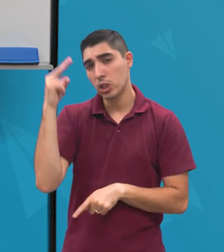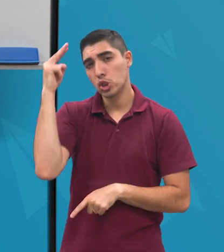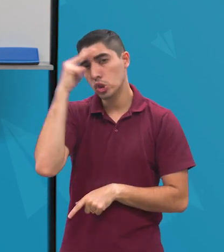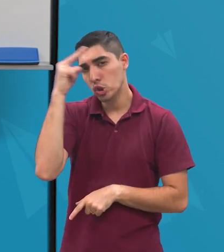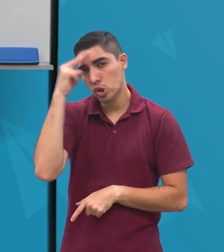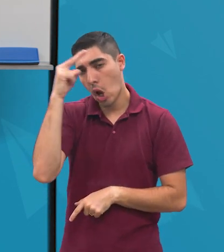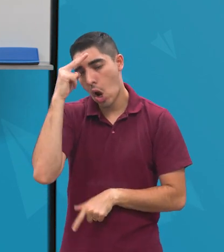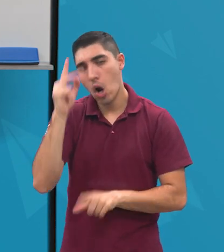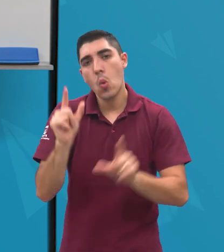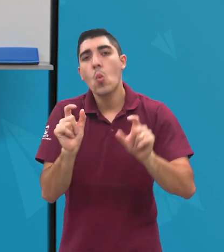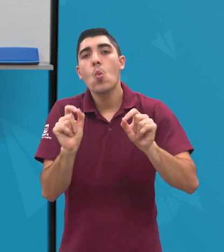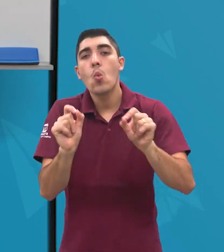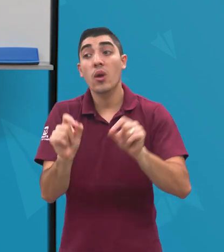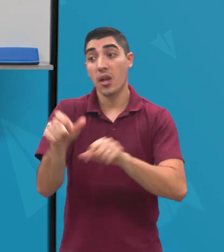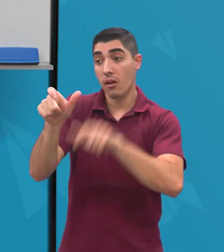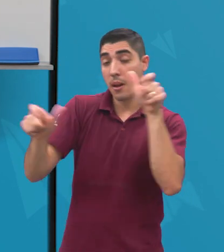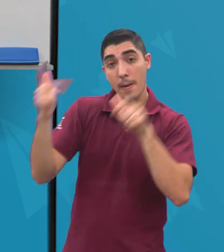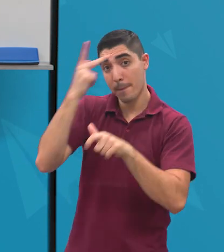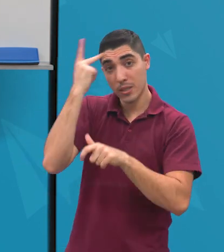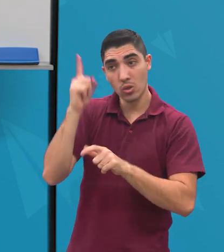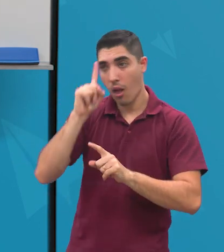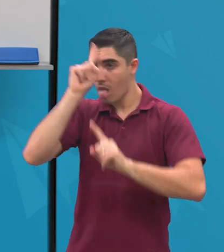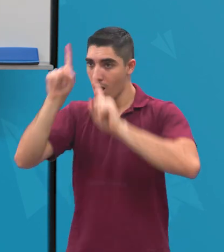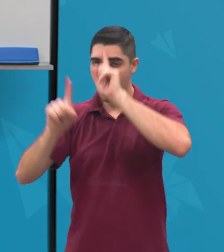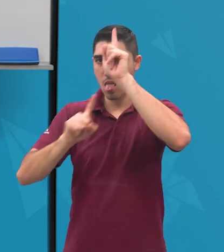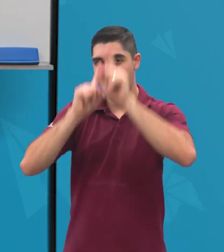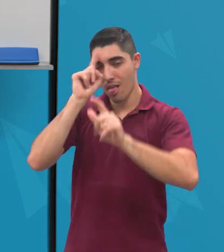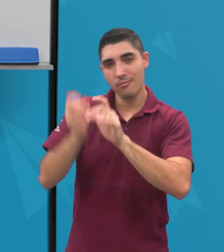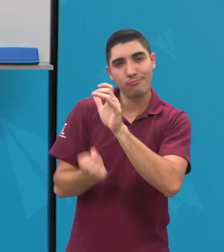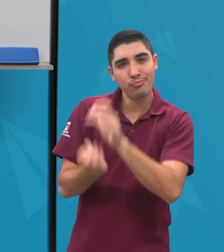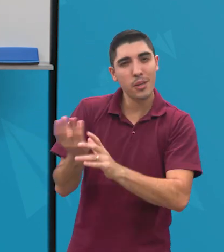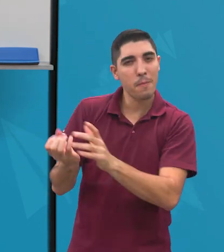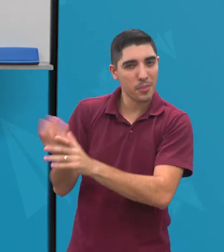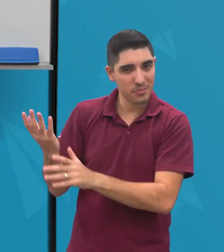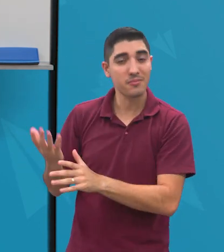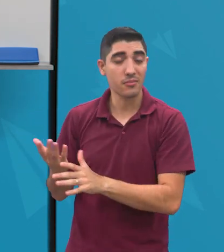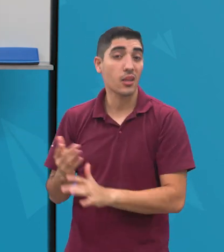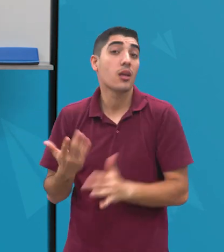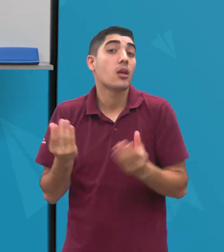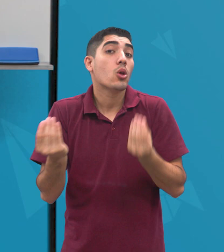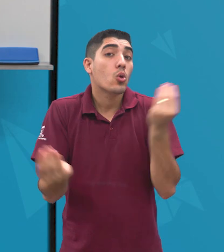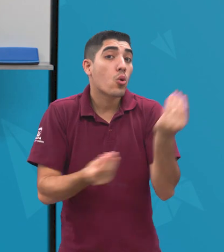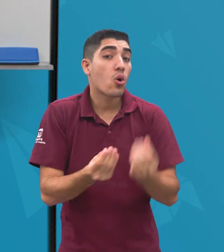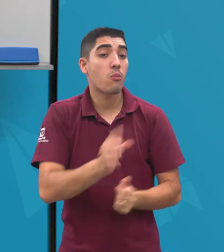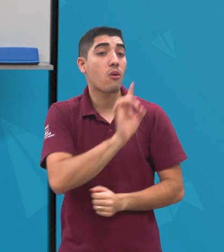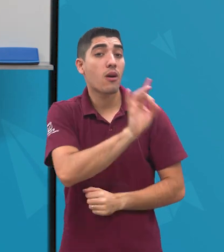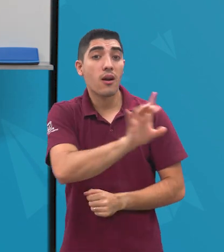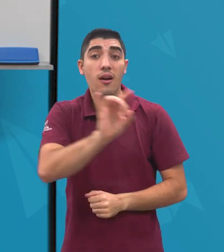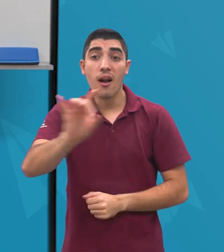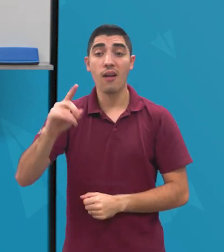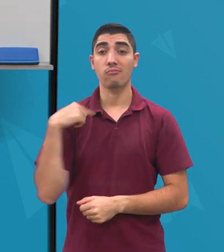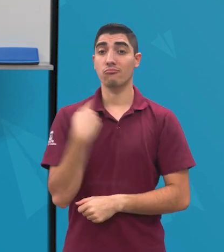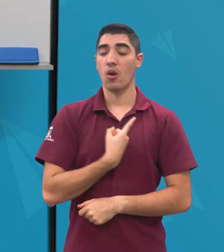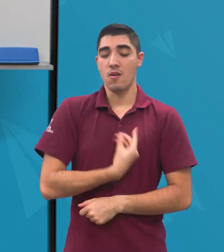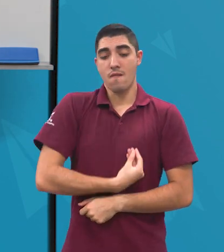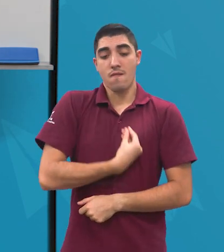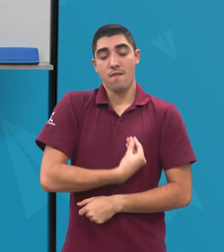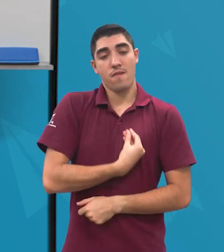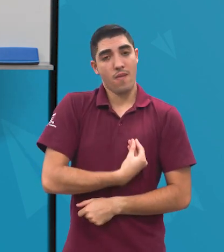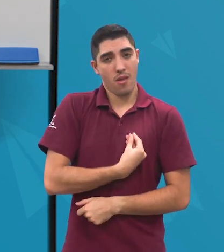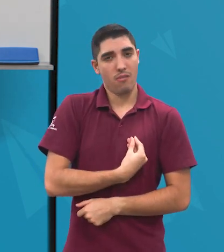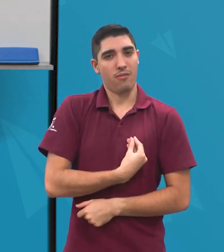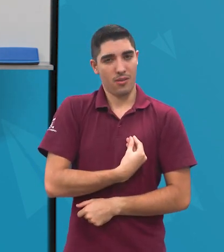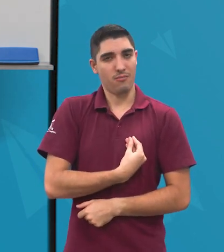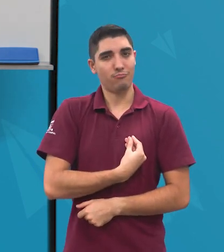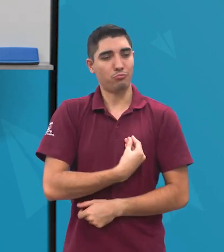que esses humanos criam e a respeito das diversas maneiras como cada um de nós está no mundo,